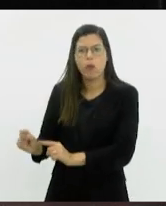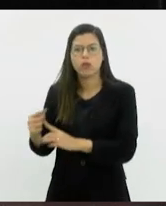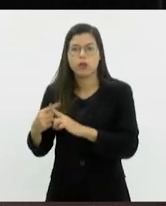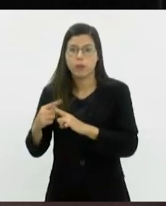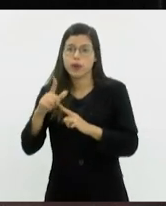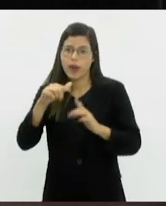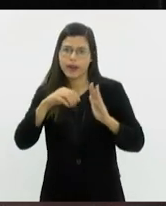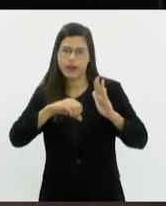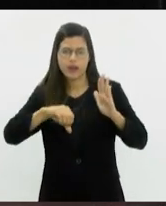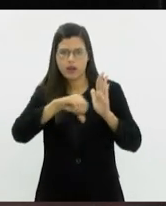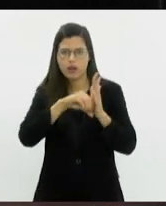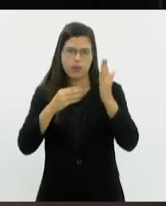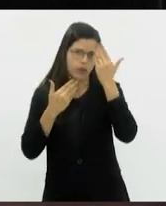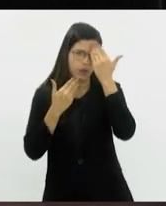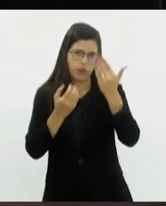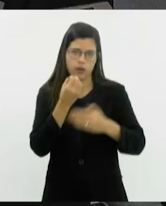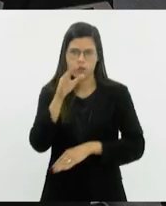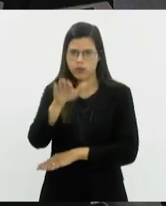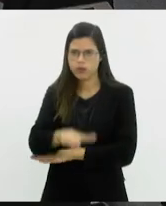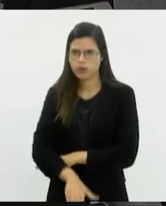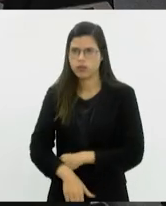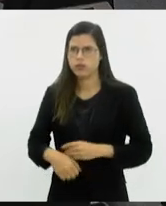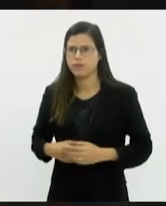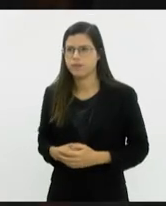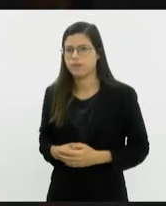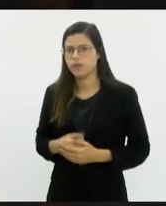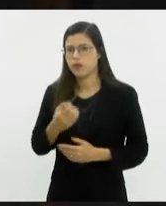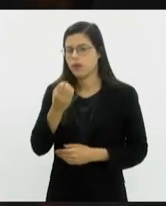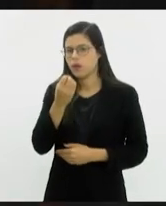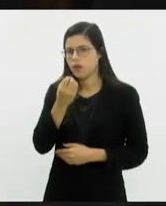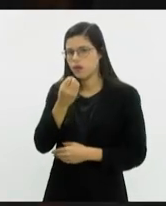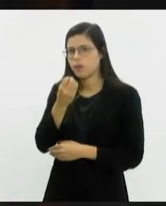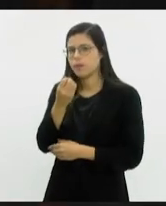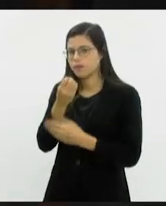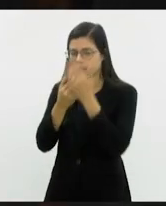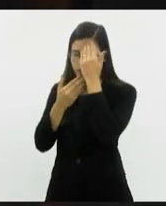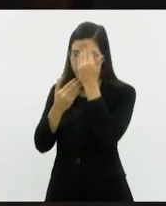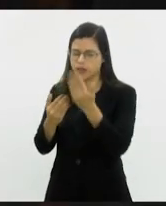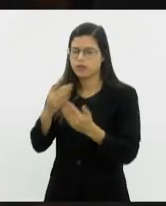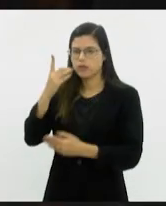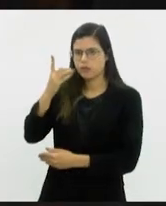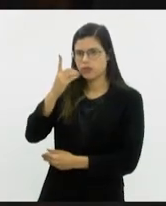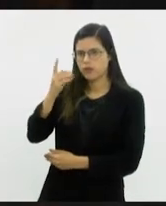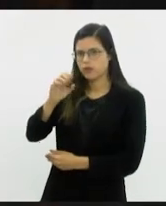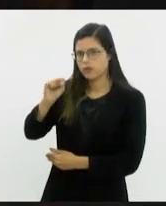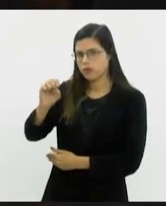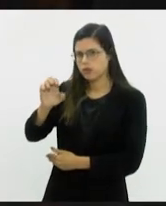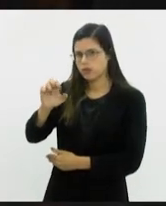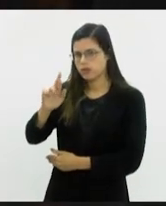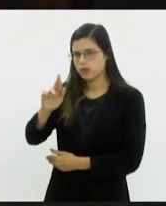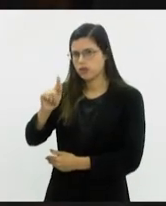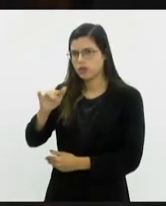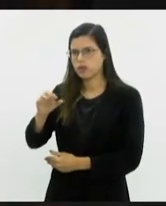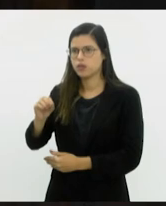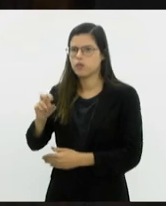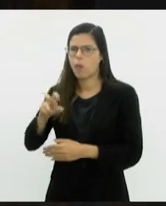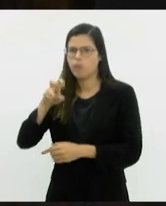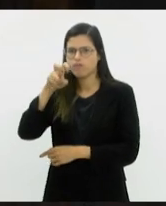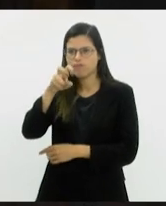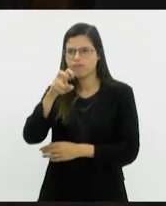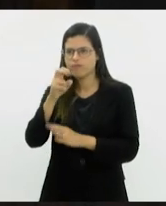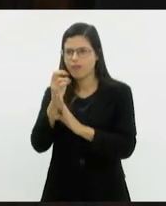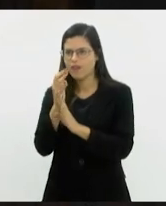é crime. Muito obrigado e boa tarde. Obrigado, deputado Sérgio Fernandes. Vou aqui pular a fila